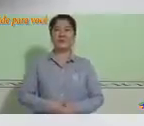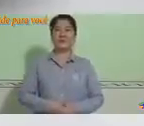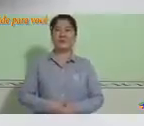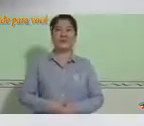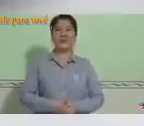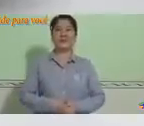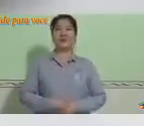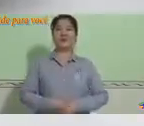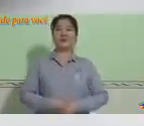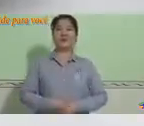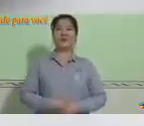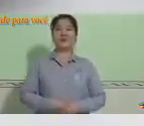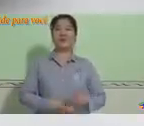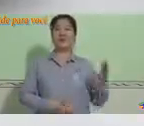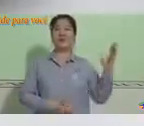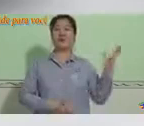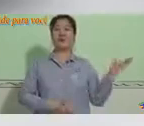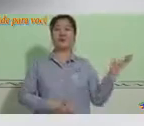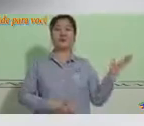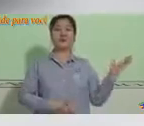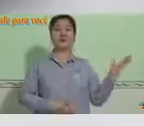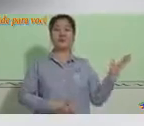a inflamação e aliviar a dor.